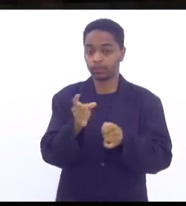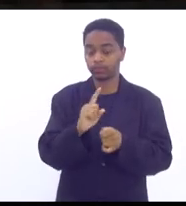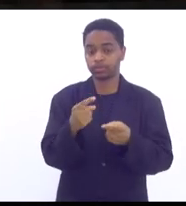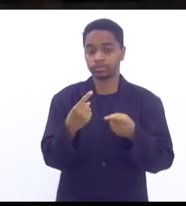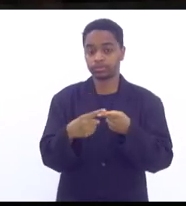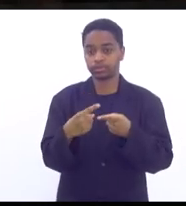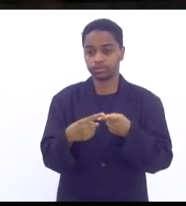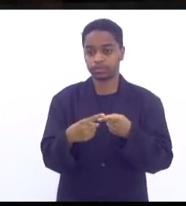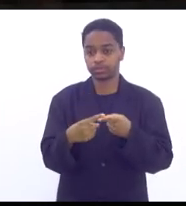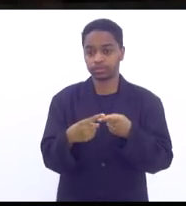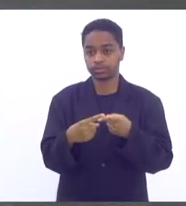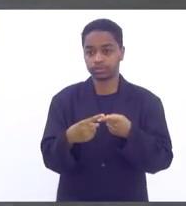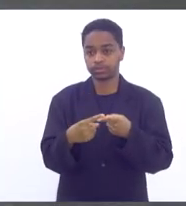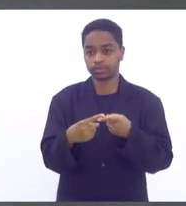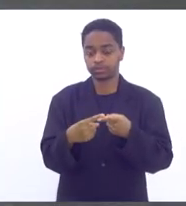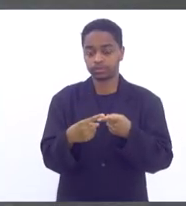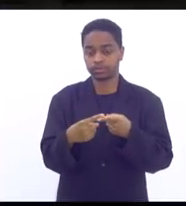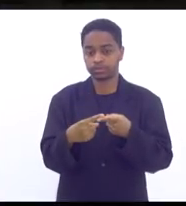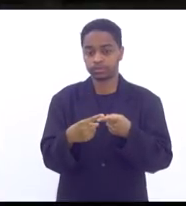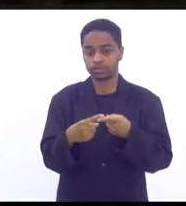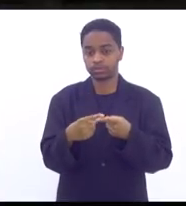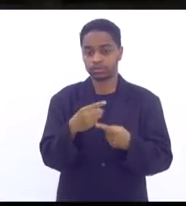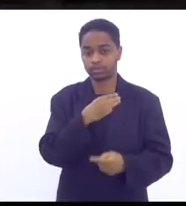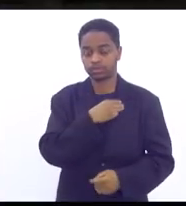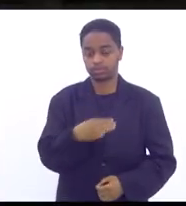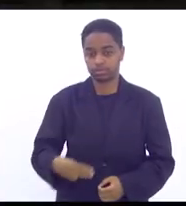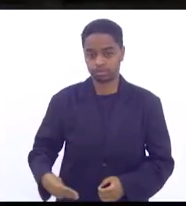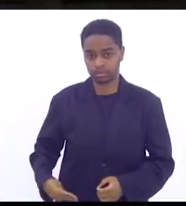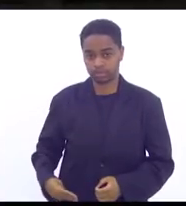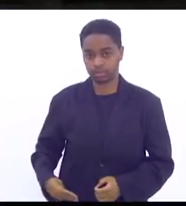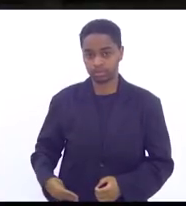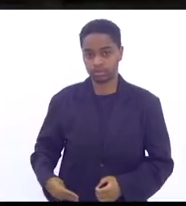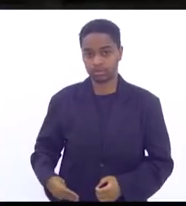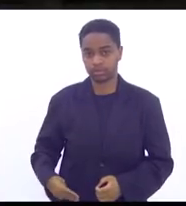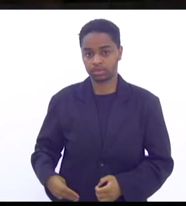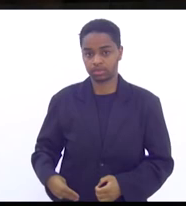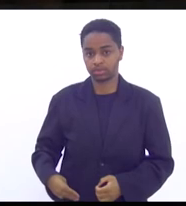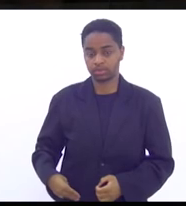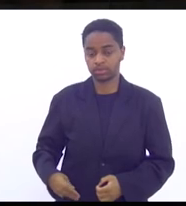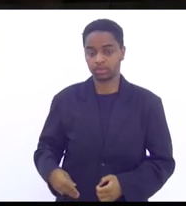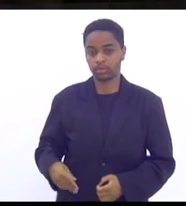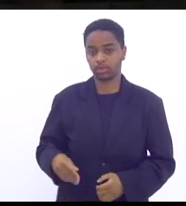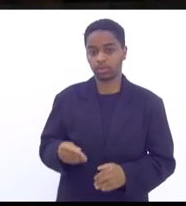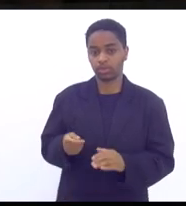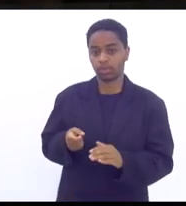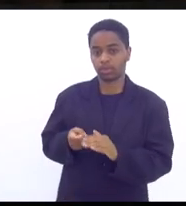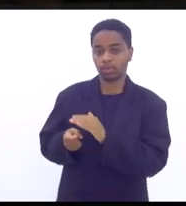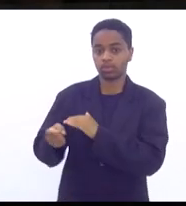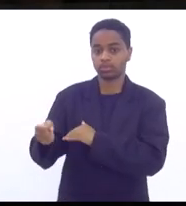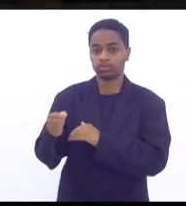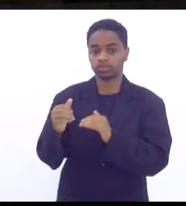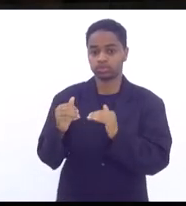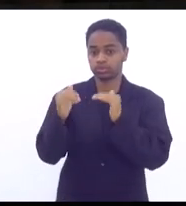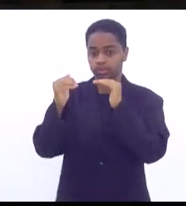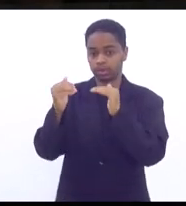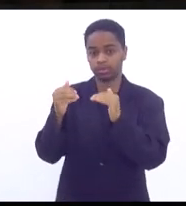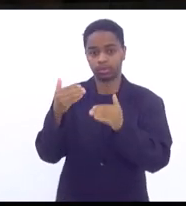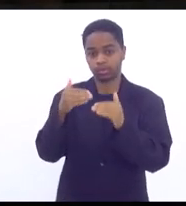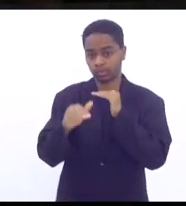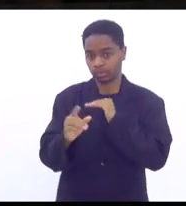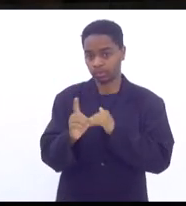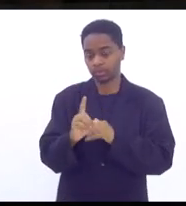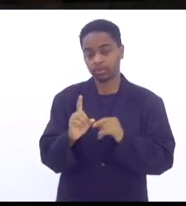O comissário, Flávio Dino. O ministro indicado para o Supremo não concordava. Mas já